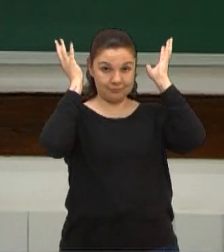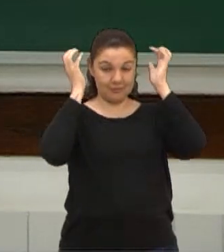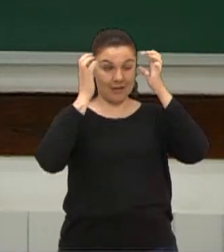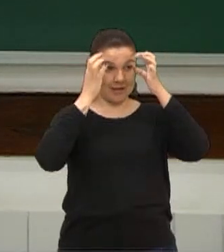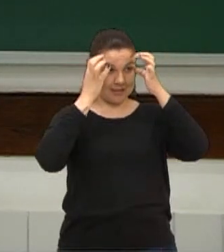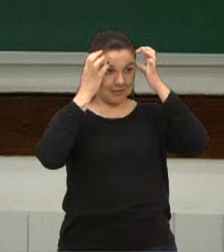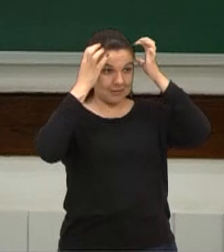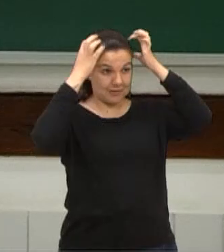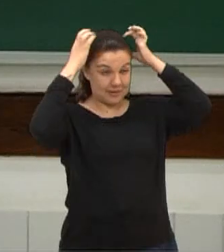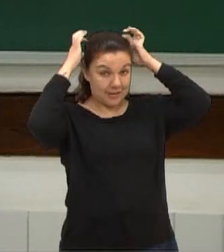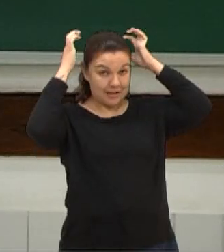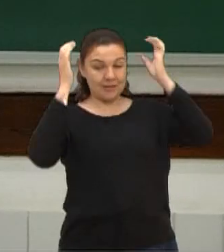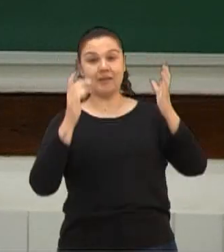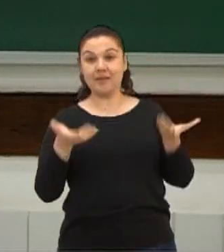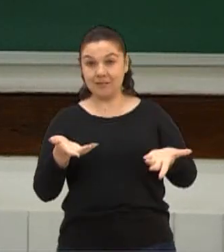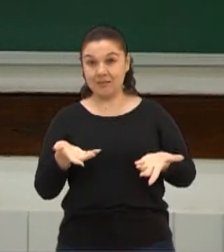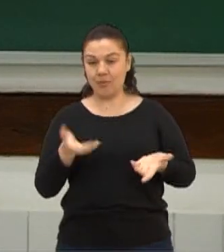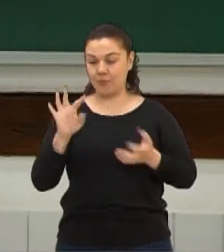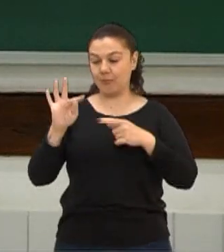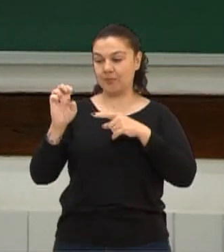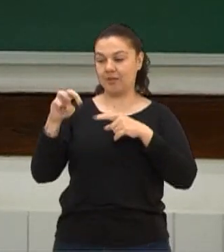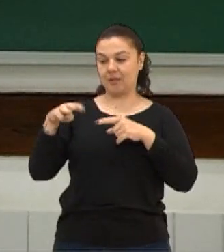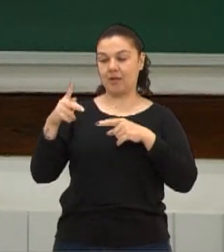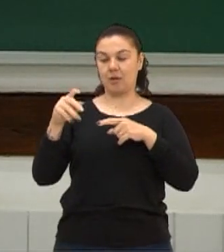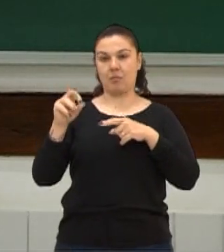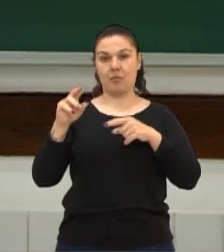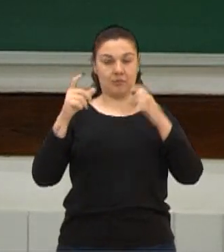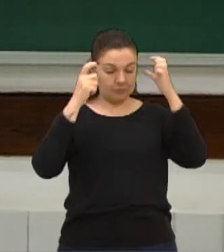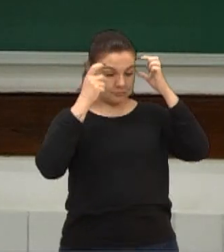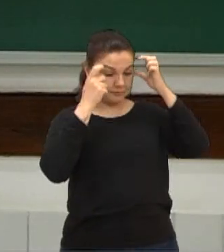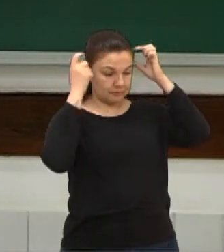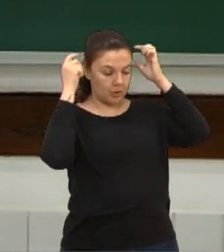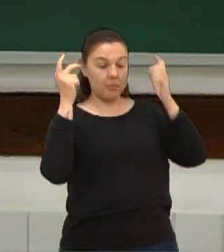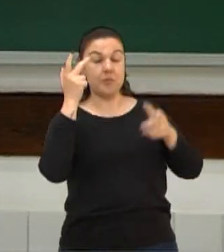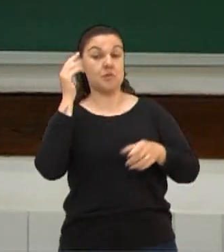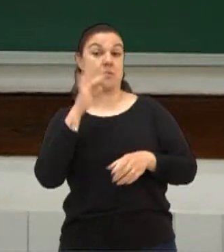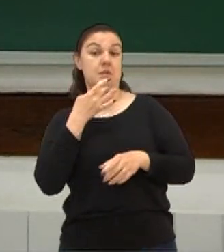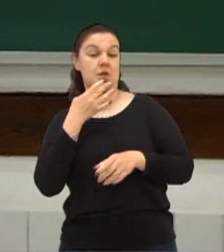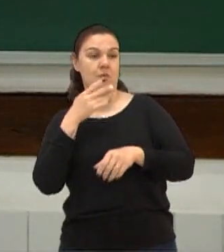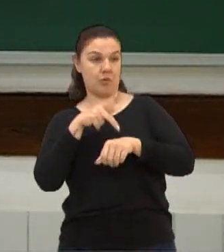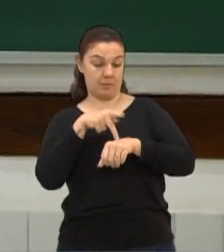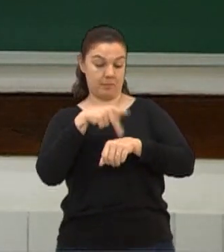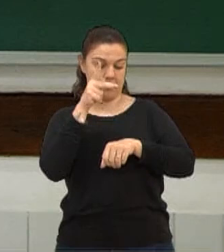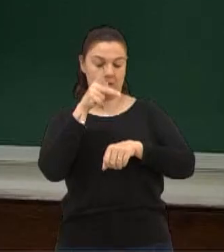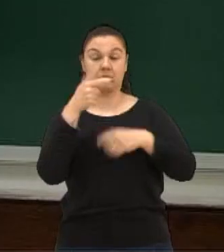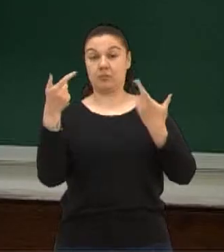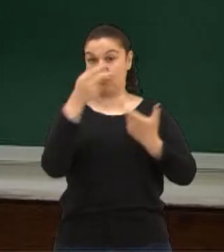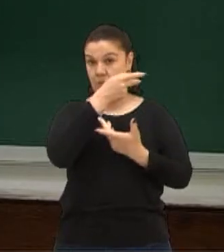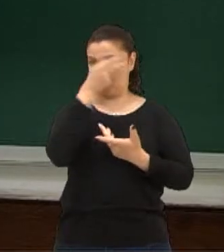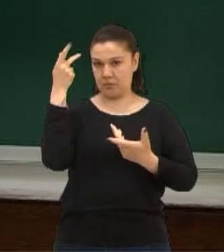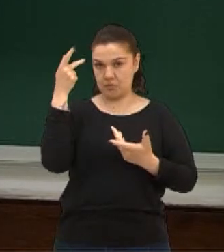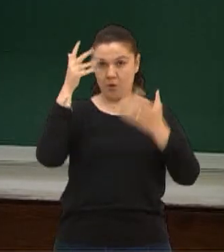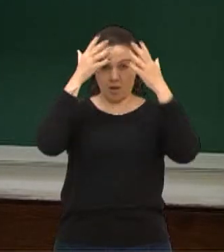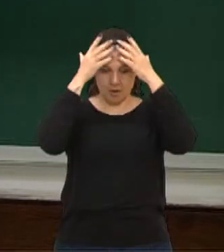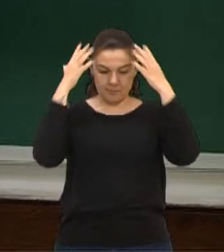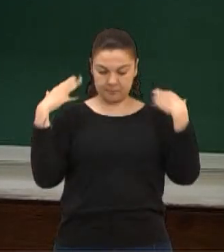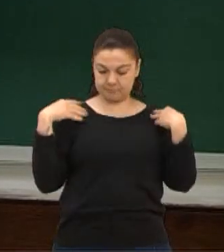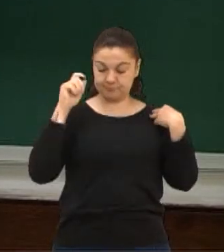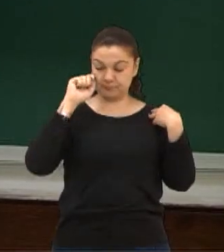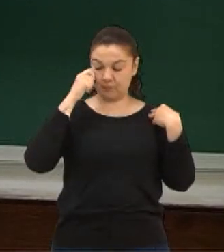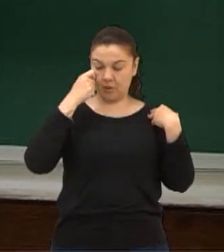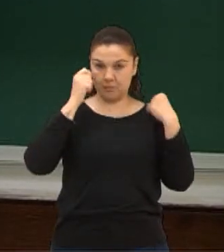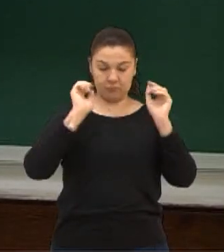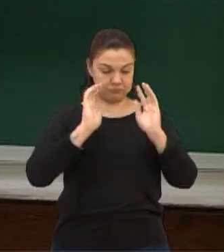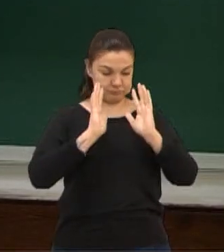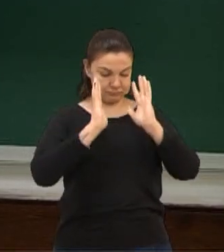nossa cabeça. Então, a prata, eu posso pensar na cor prata mesmo. Então, uma pessoa de cabelos pretos, por exemplo,